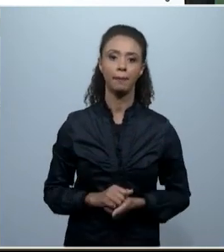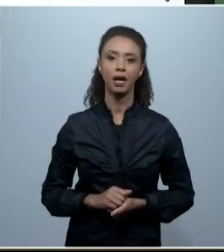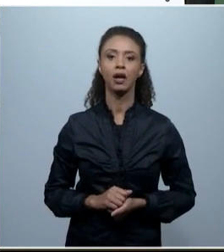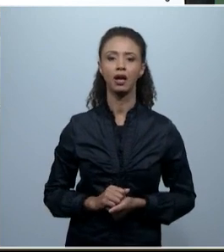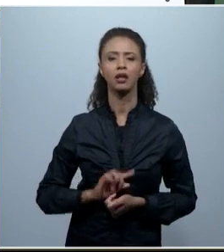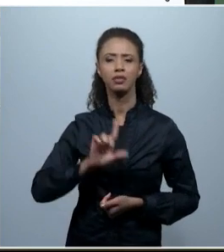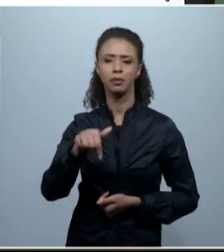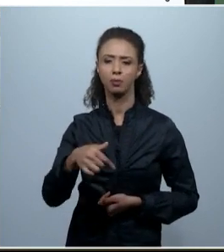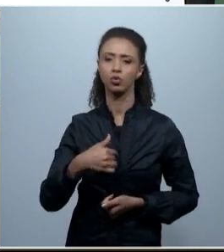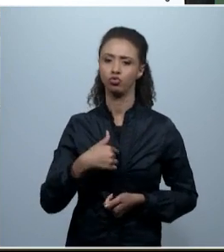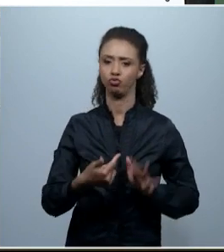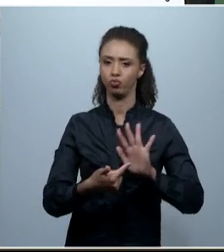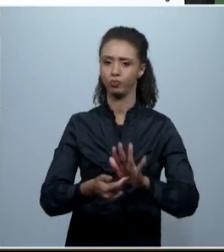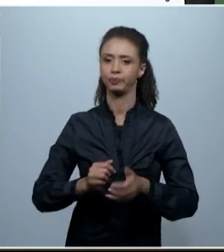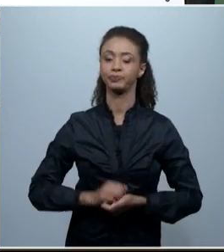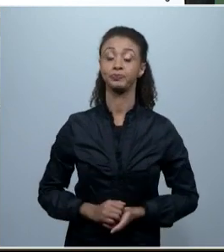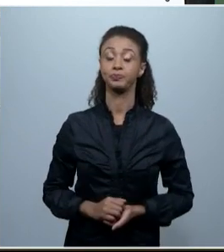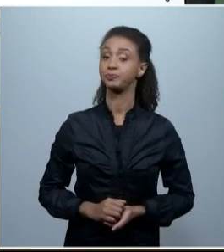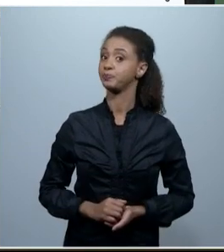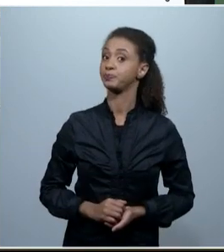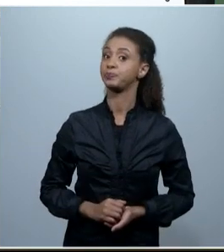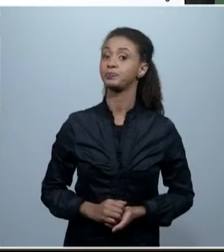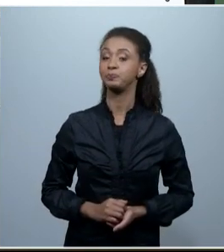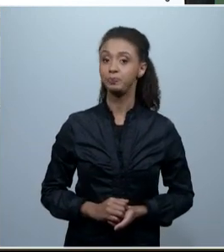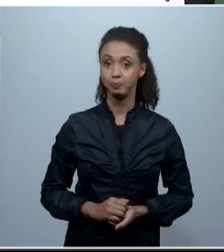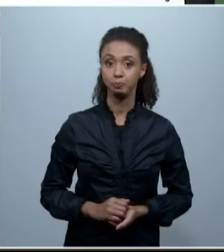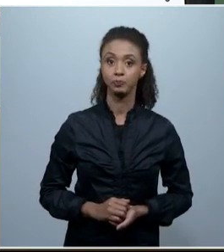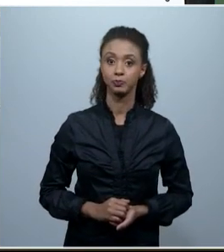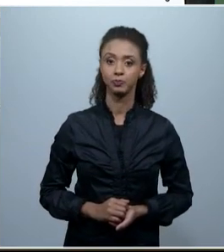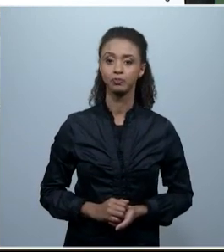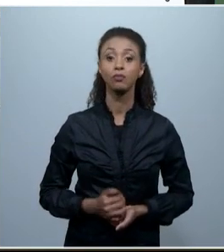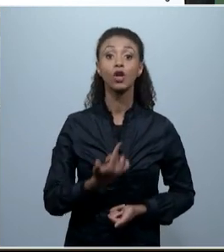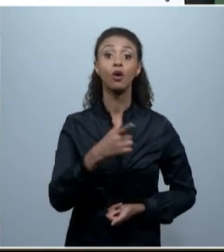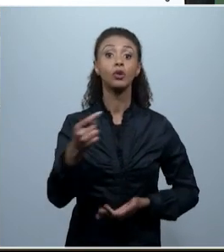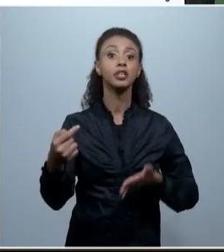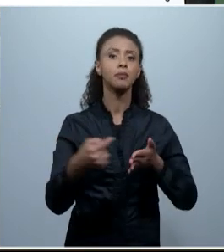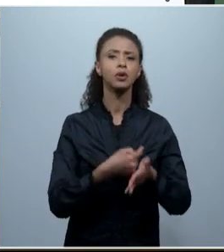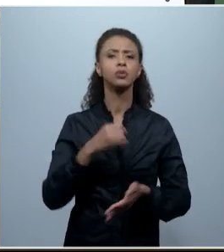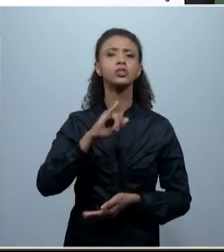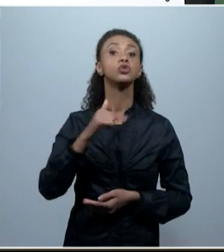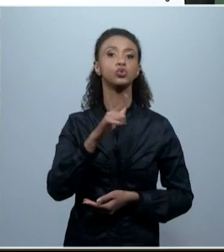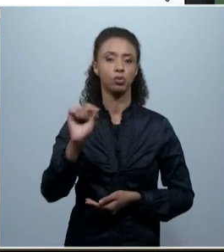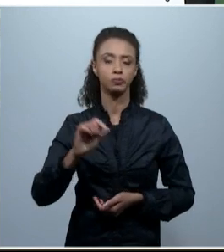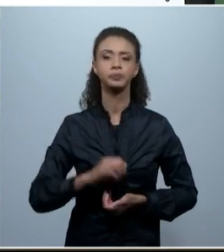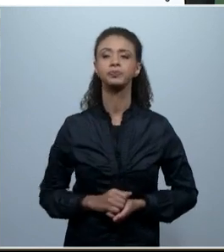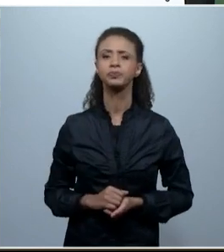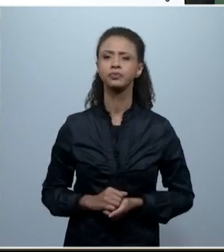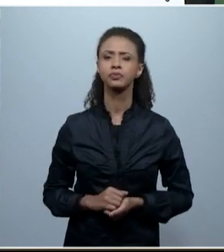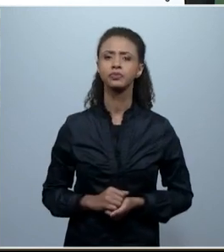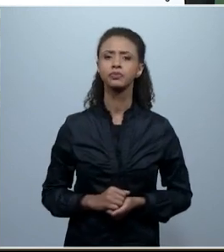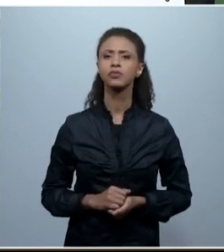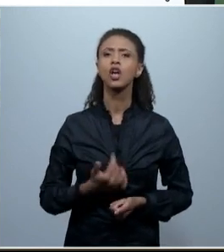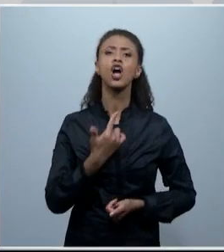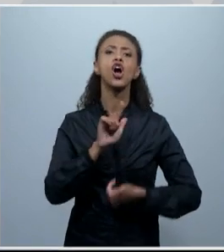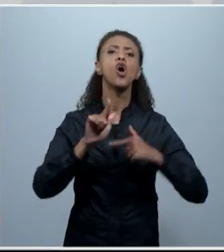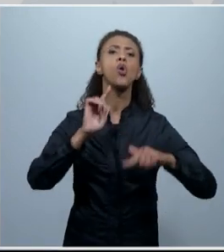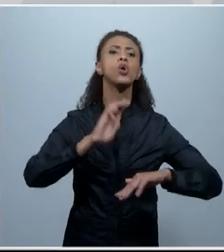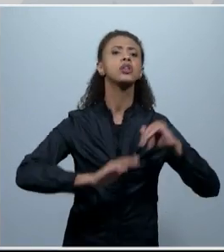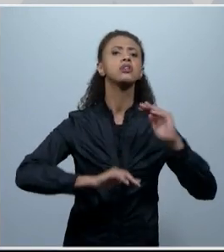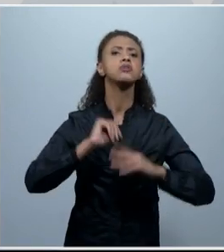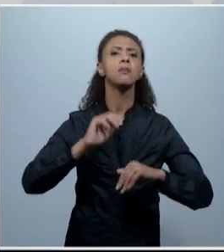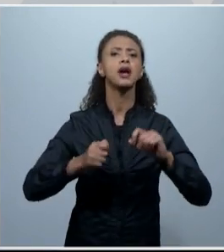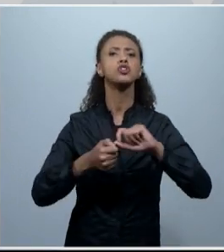paz depois que eu lembrei a jóia a uma pergunta aqui do joão sobre outras aplicações para o curso de